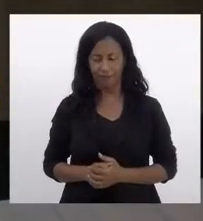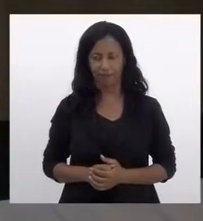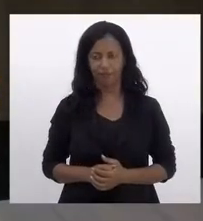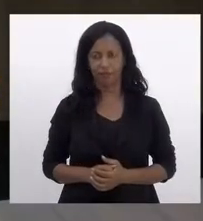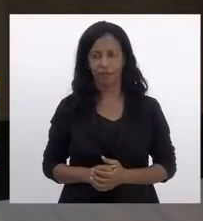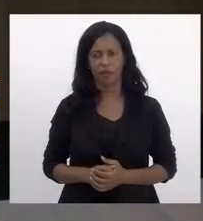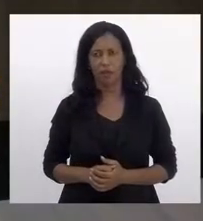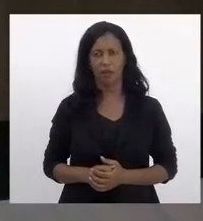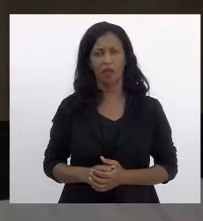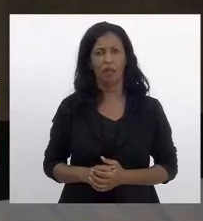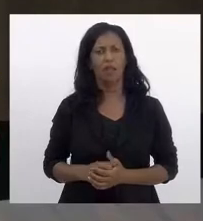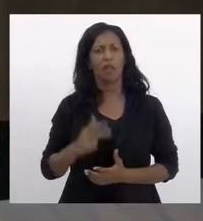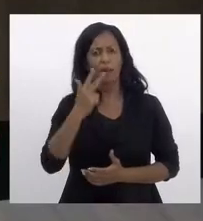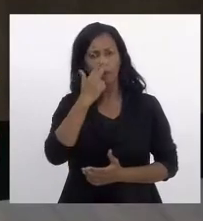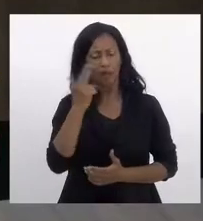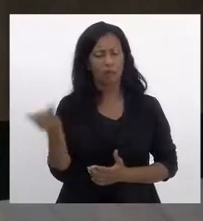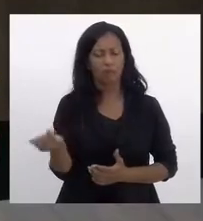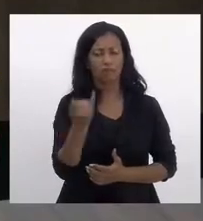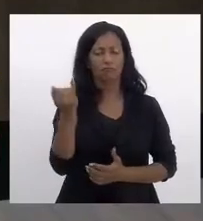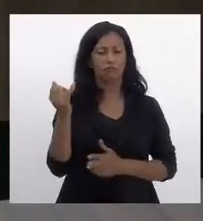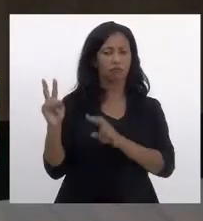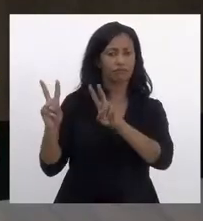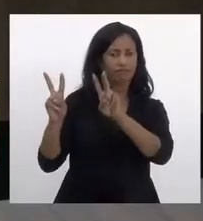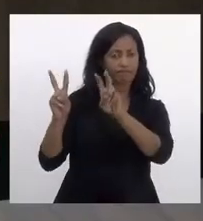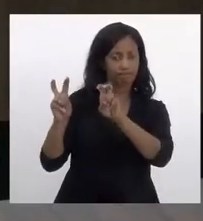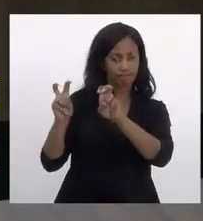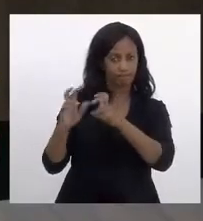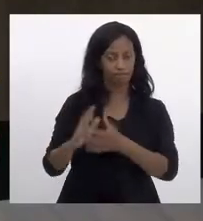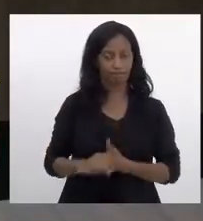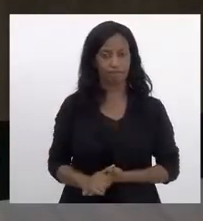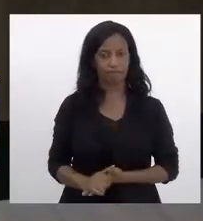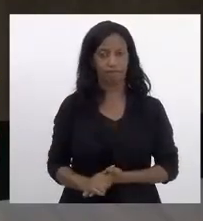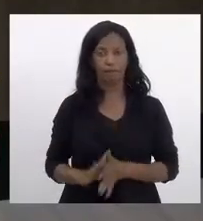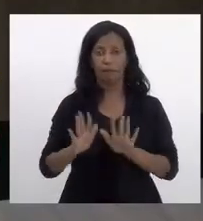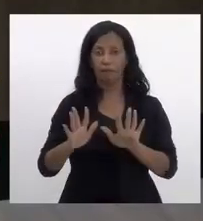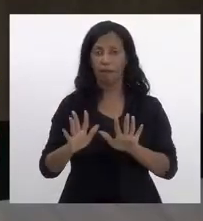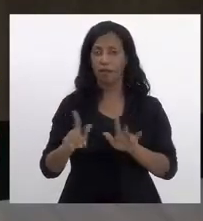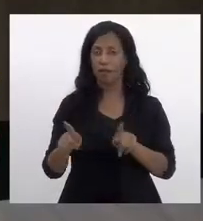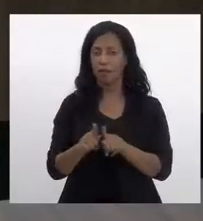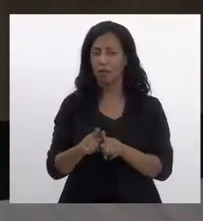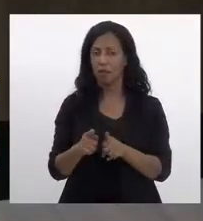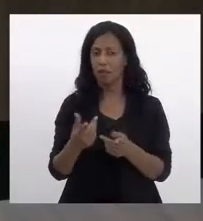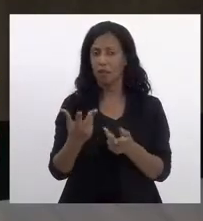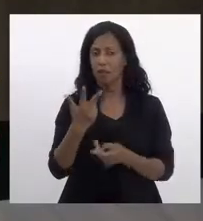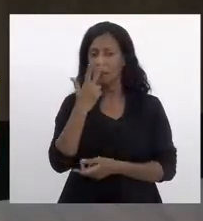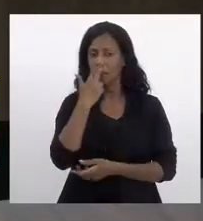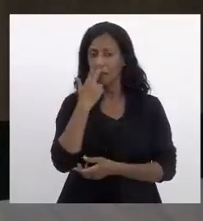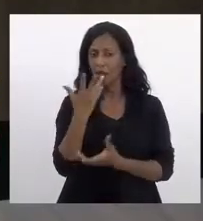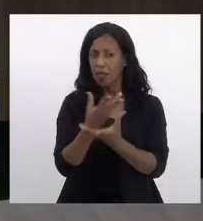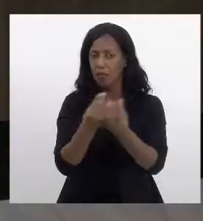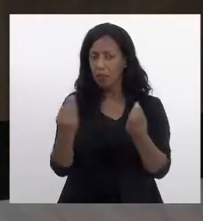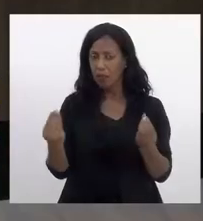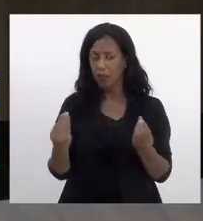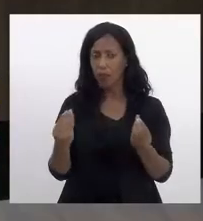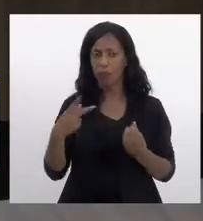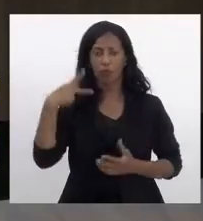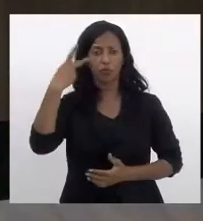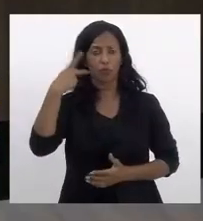ser consenso o tema. Mas também me parece que muitos foram os parlamentares que